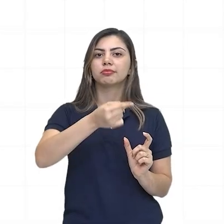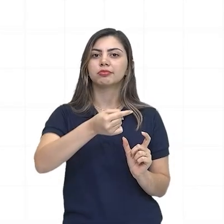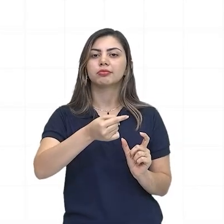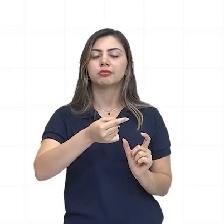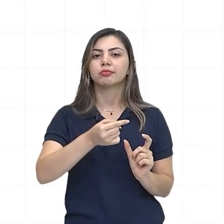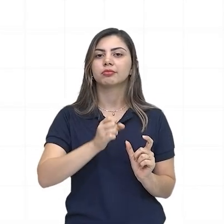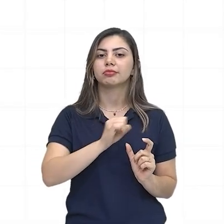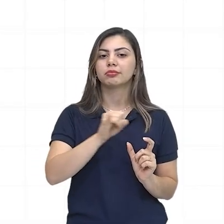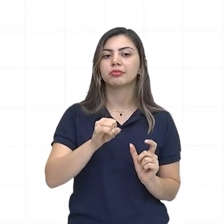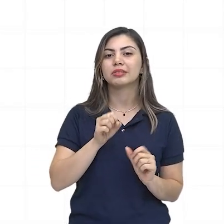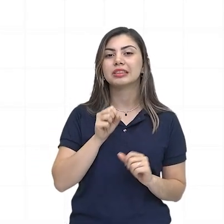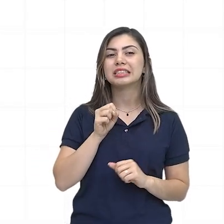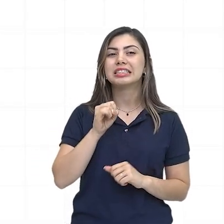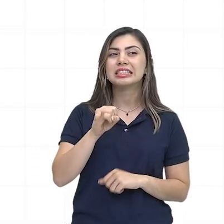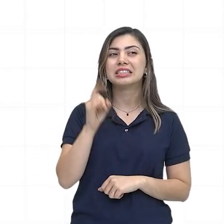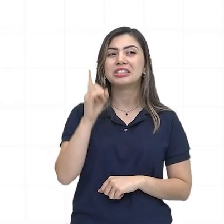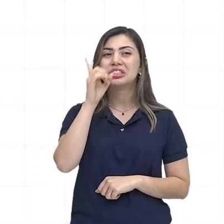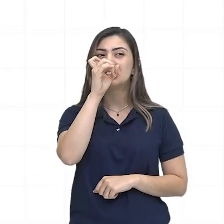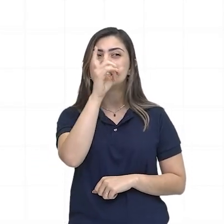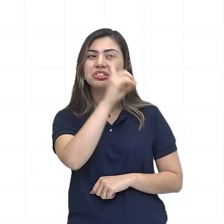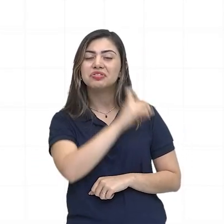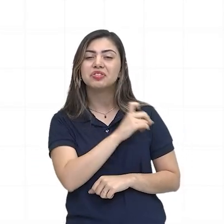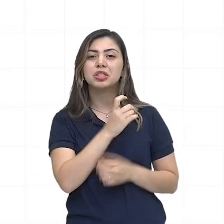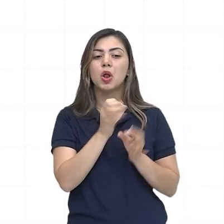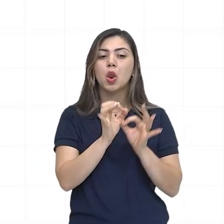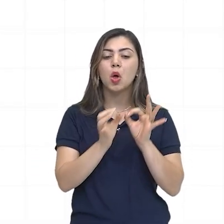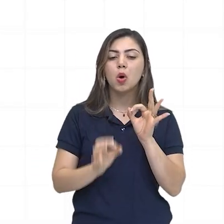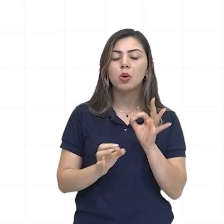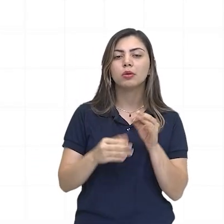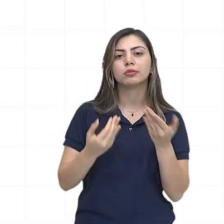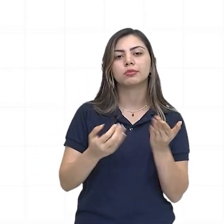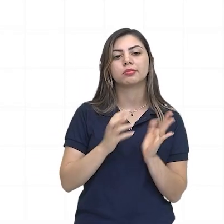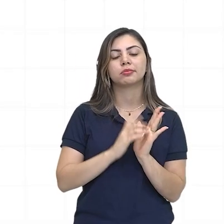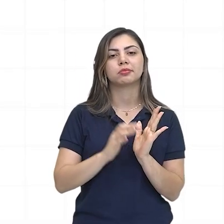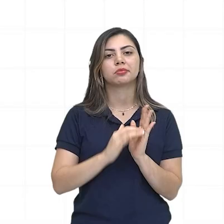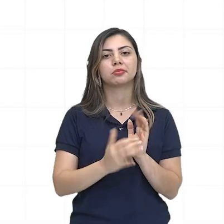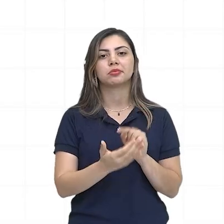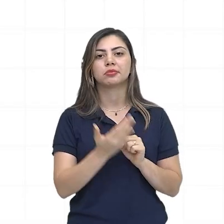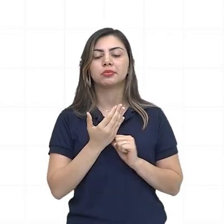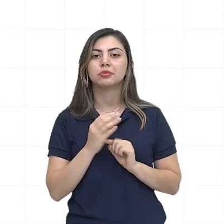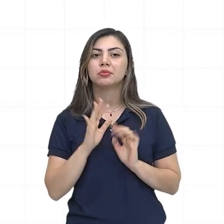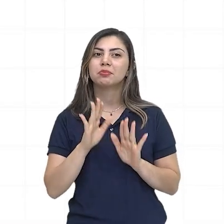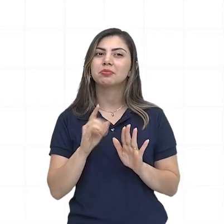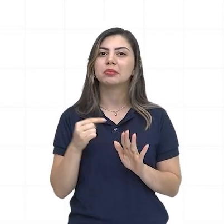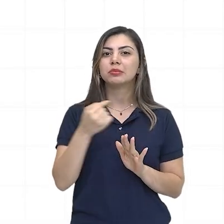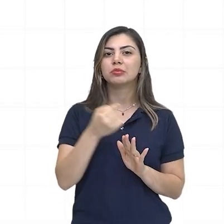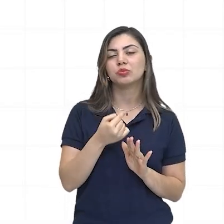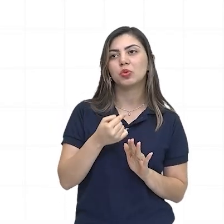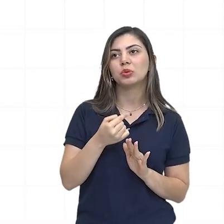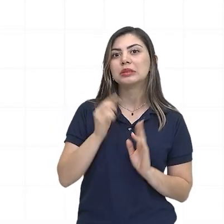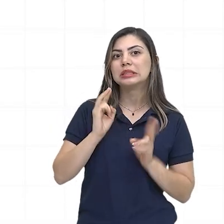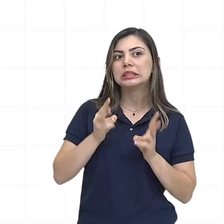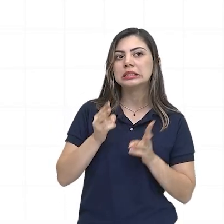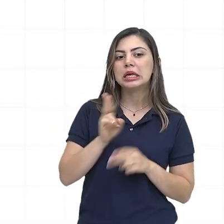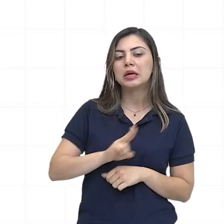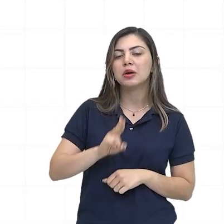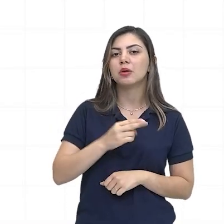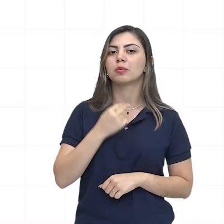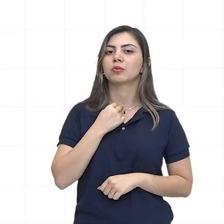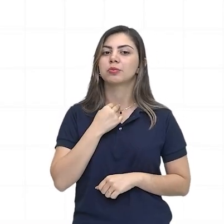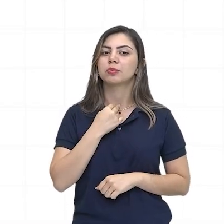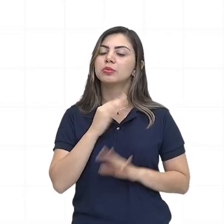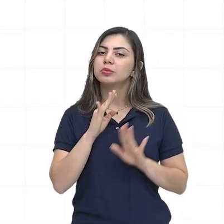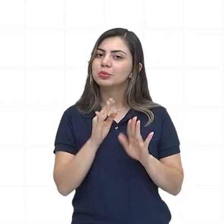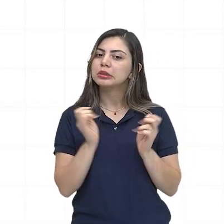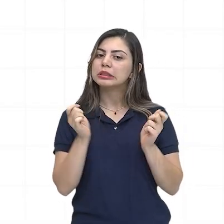quando eles são mais complexos. Então, a calculadora, ela, por mais que a gente não possa usar ela sempre vai